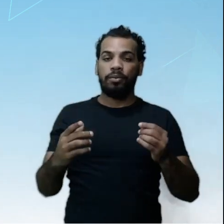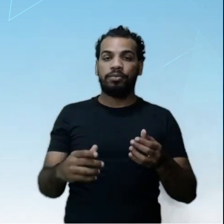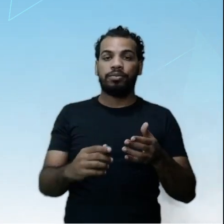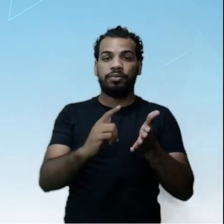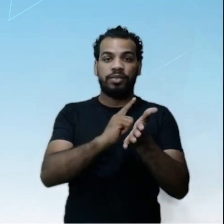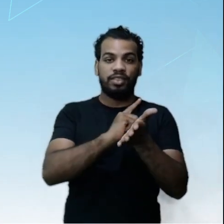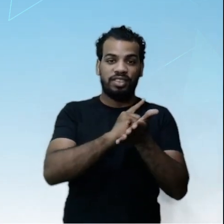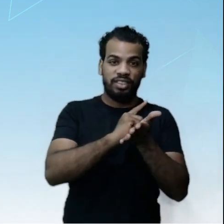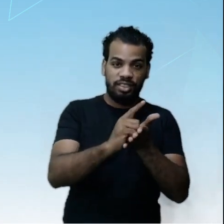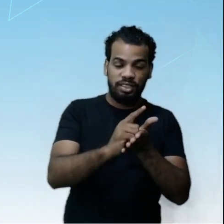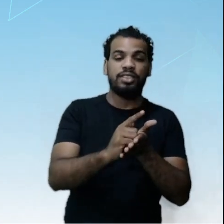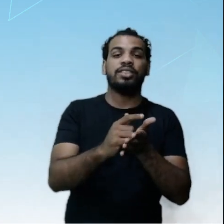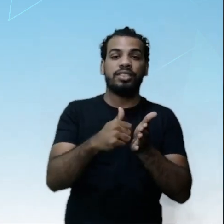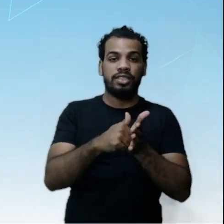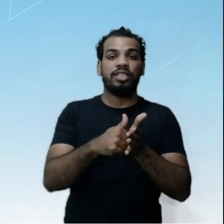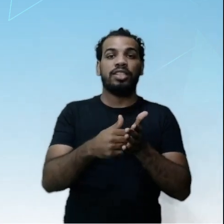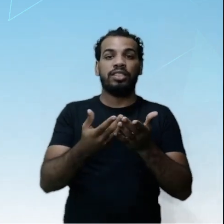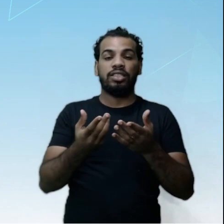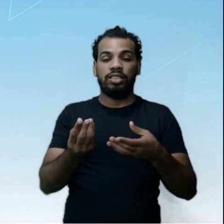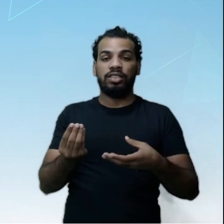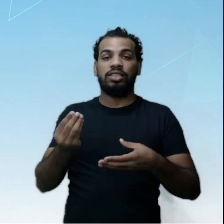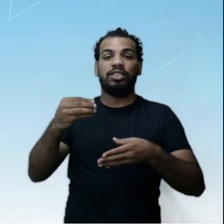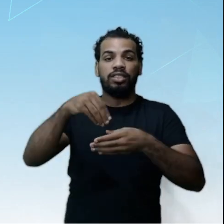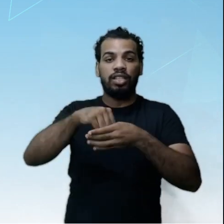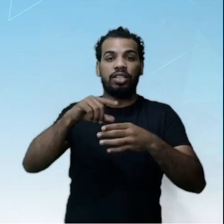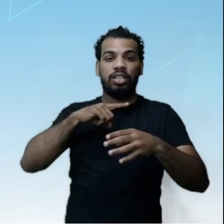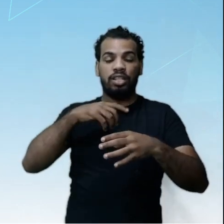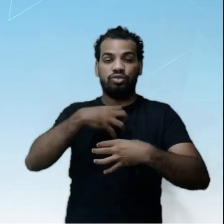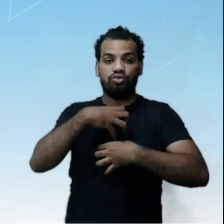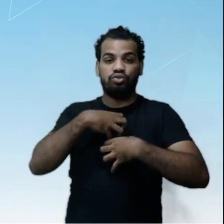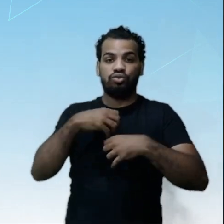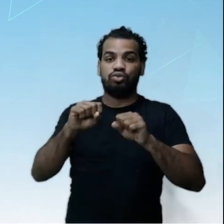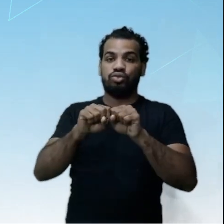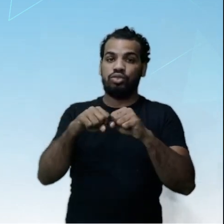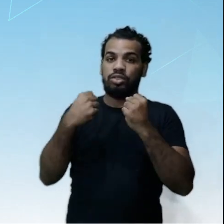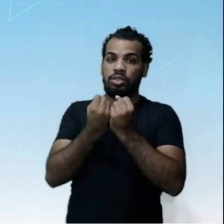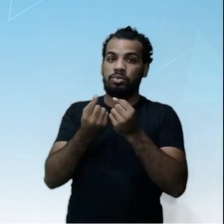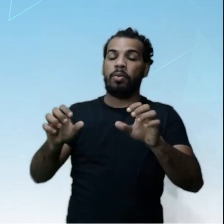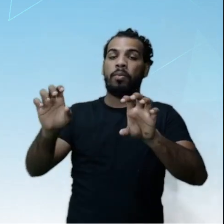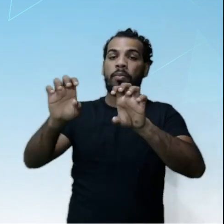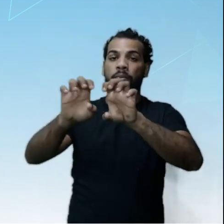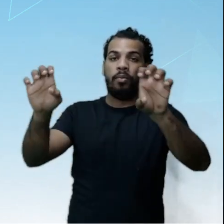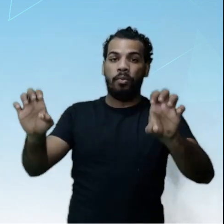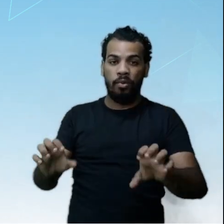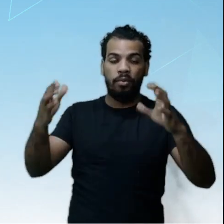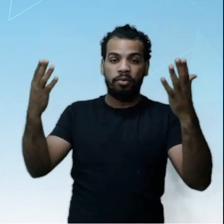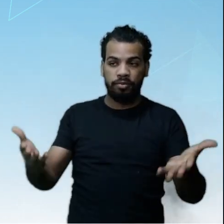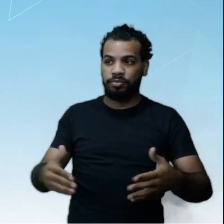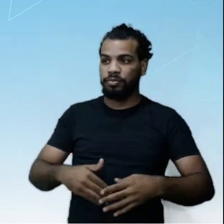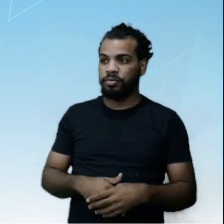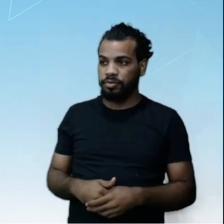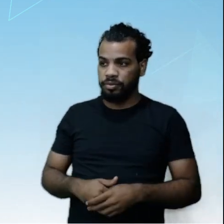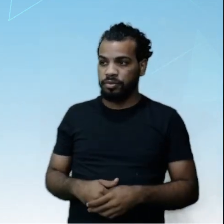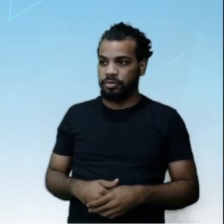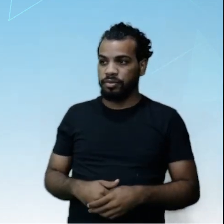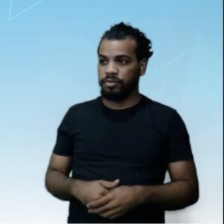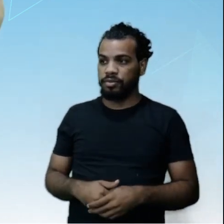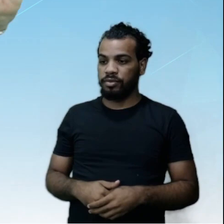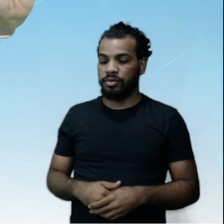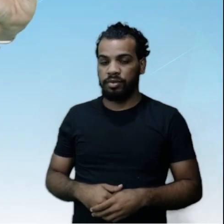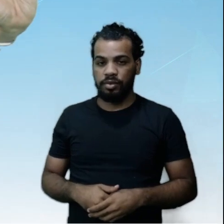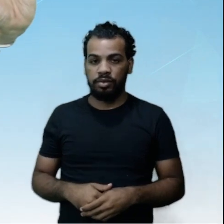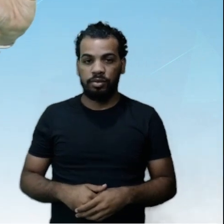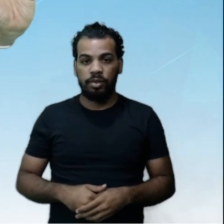gênero atrelado a uma situação social e tem uma estrutura. Quando a gente fala de sua estrutura, é porque